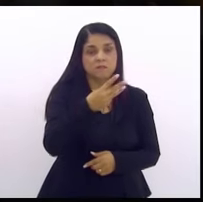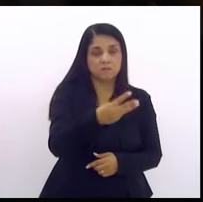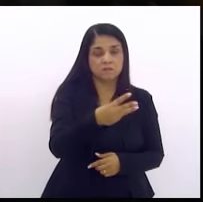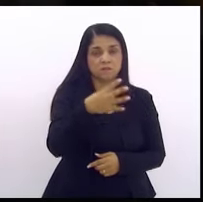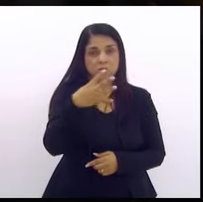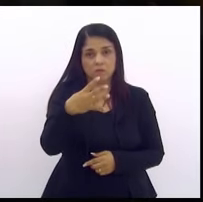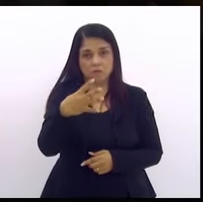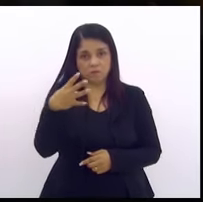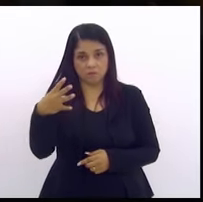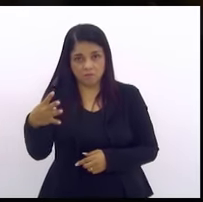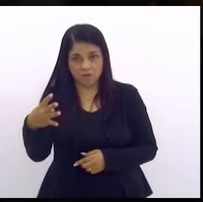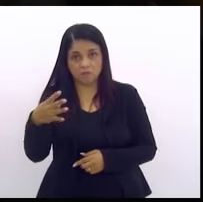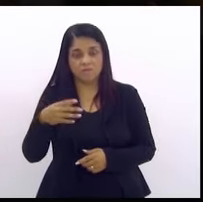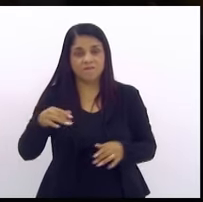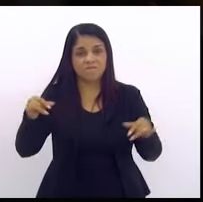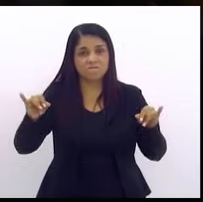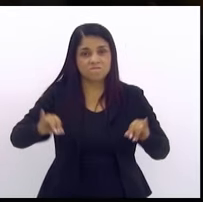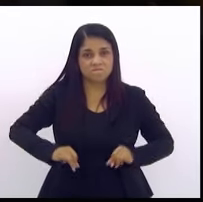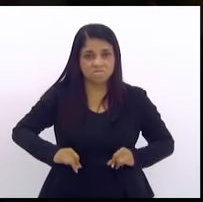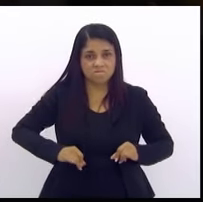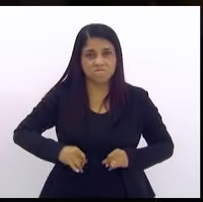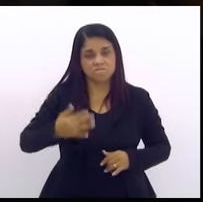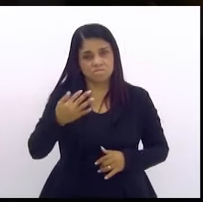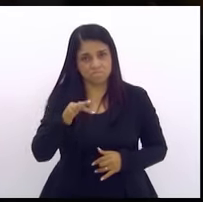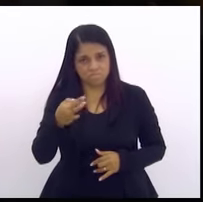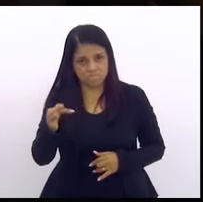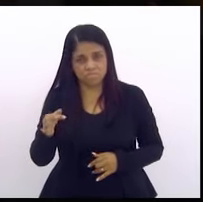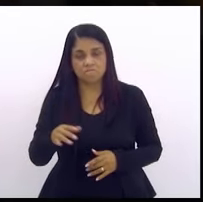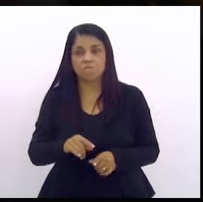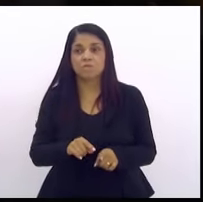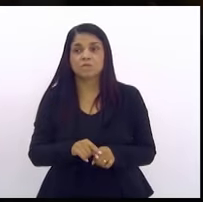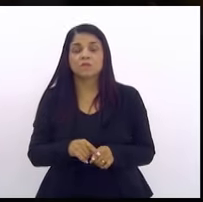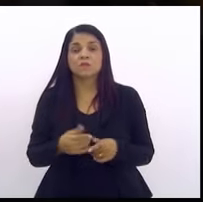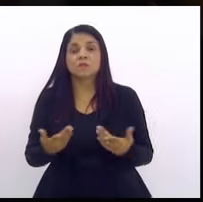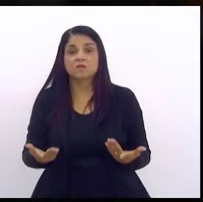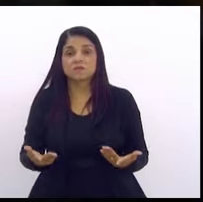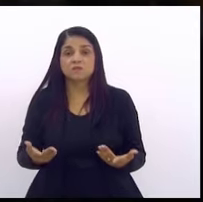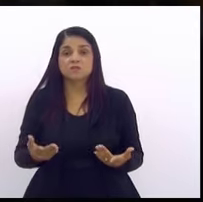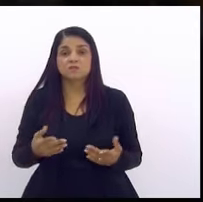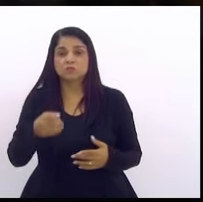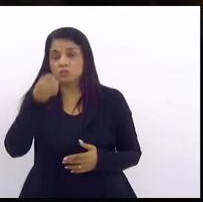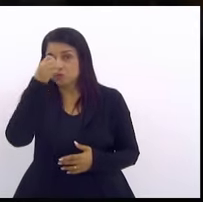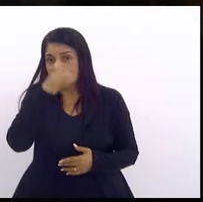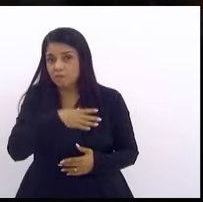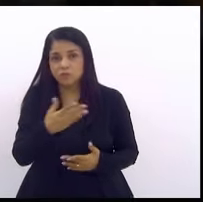feridos. São números absurdos. E a gente não pode